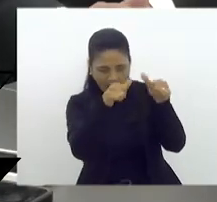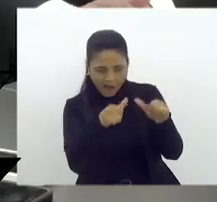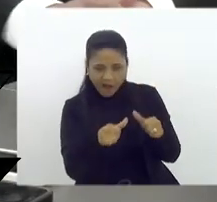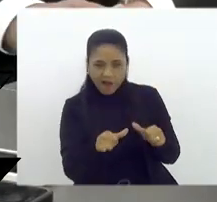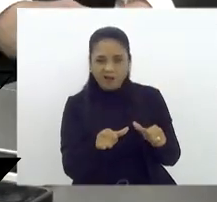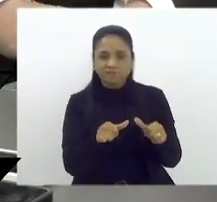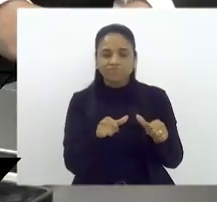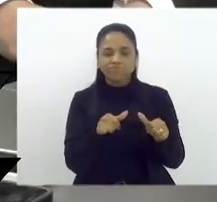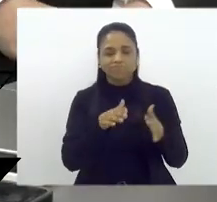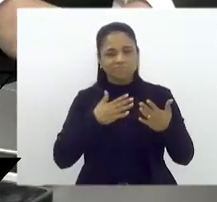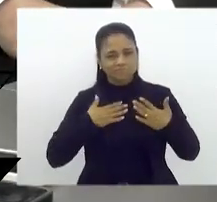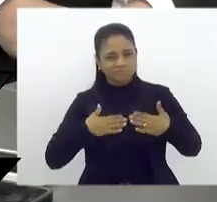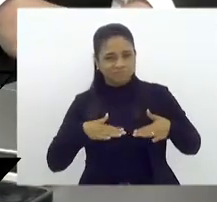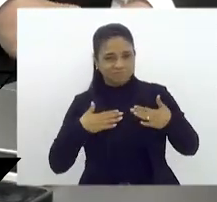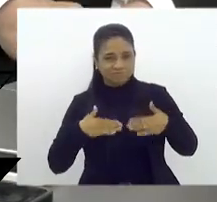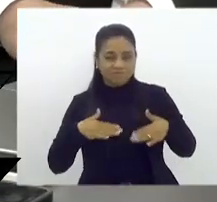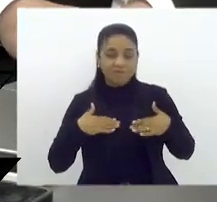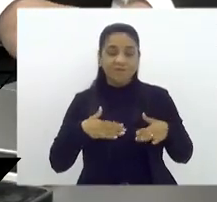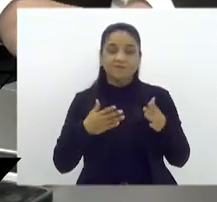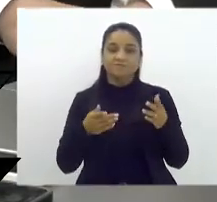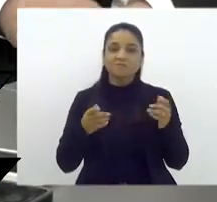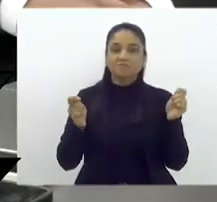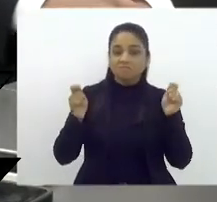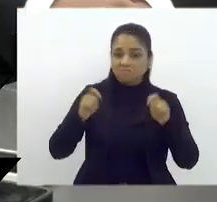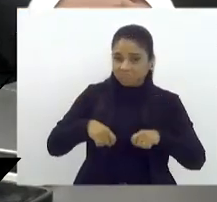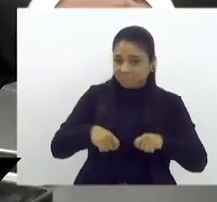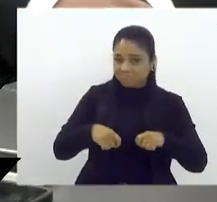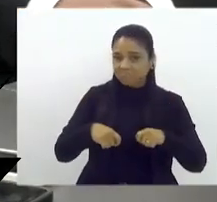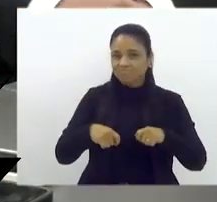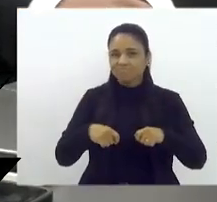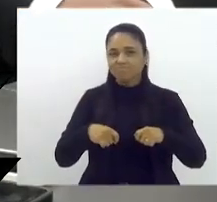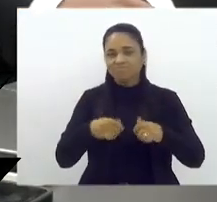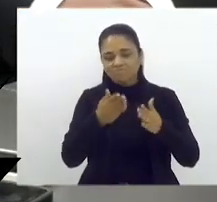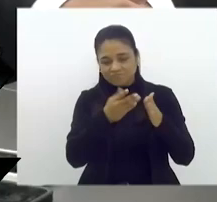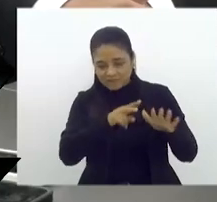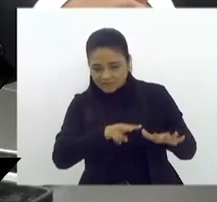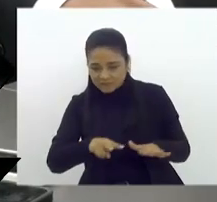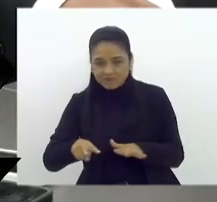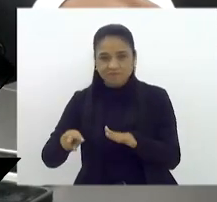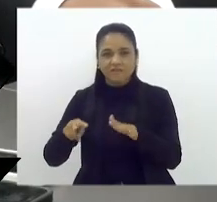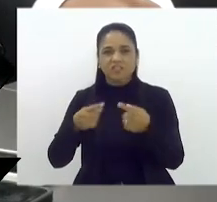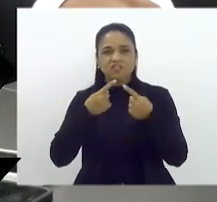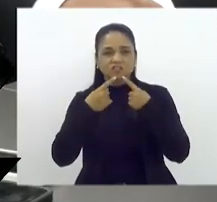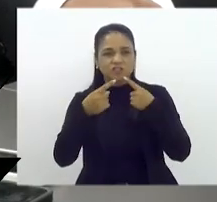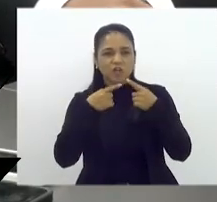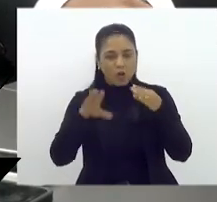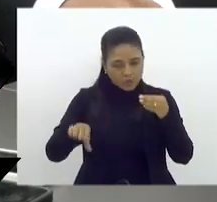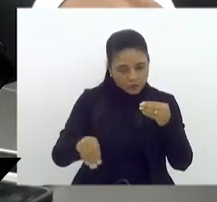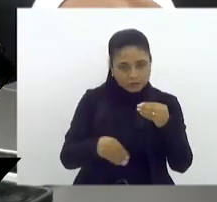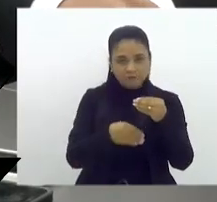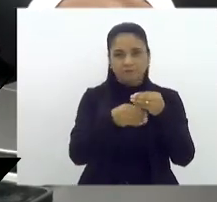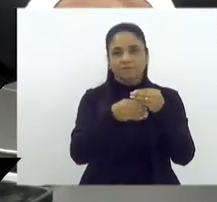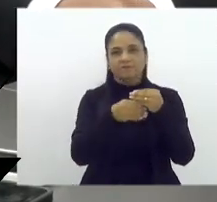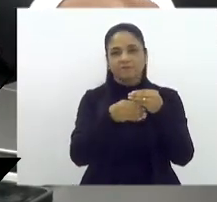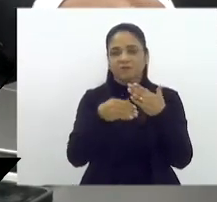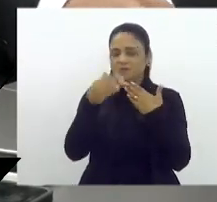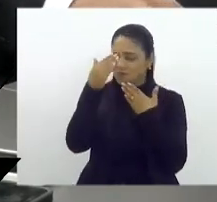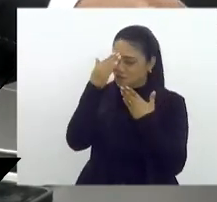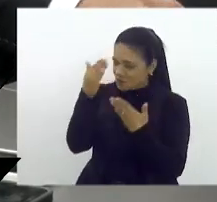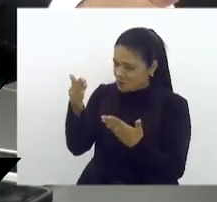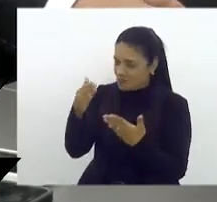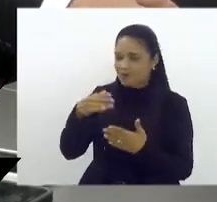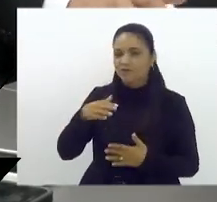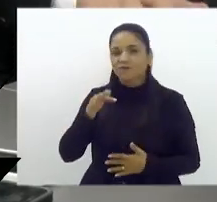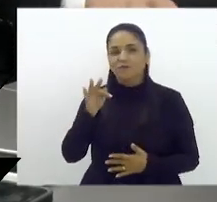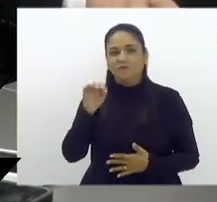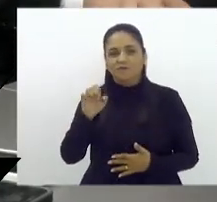com cautela. E, de qualquer forma, com vista, a gente, ao longo da semana, dialoga e reinclui. Claro, claro. Obrigado, então, deputado